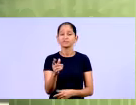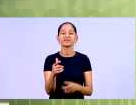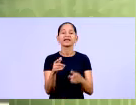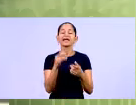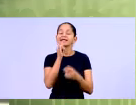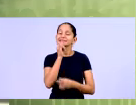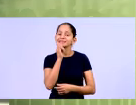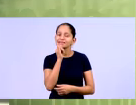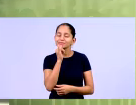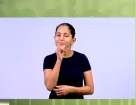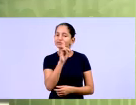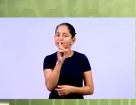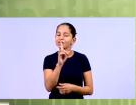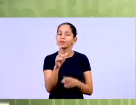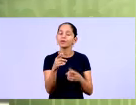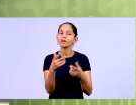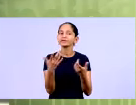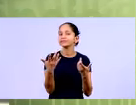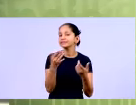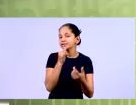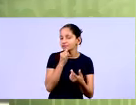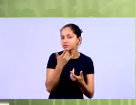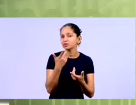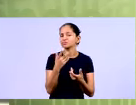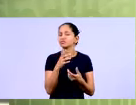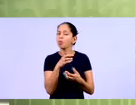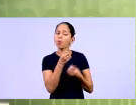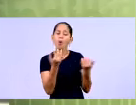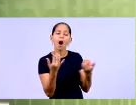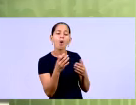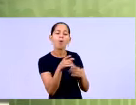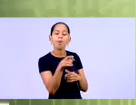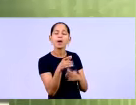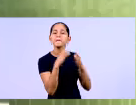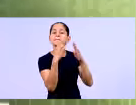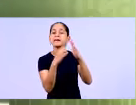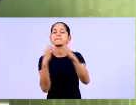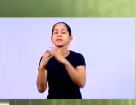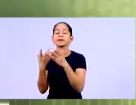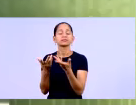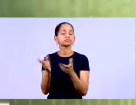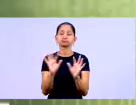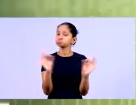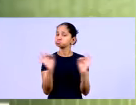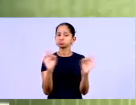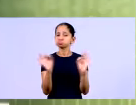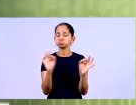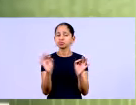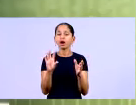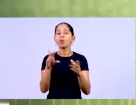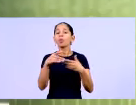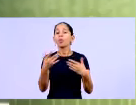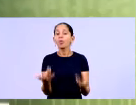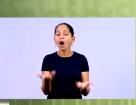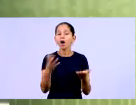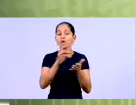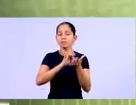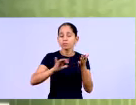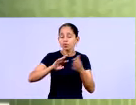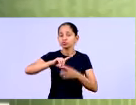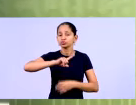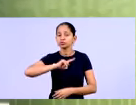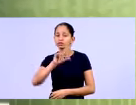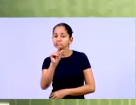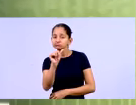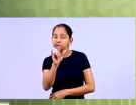tipo de empresa, o tipo de sociedade. Está mais relacionado ao regime de tributação. Enfim, são outras